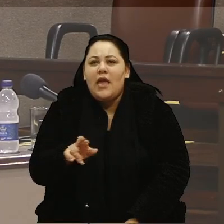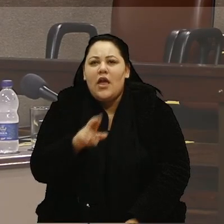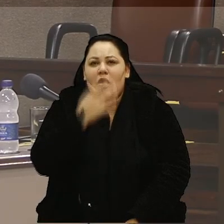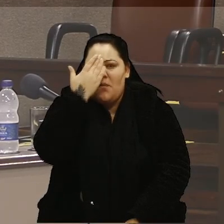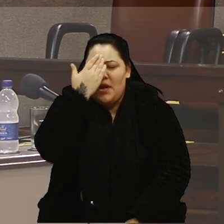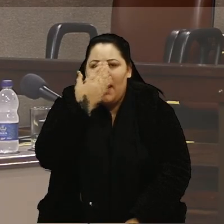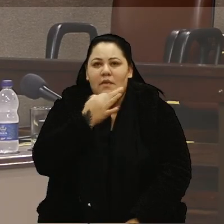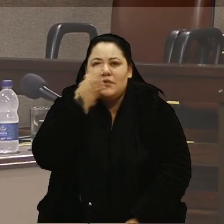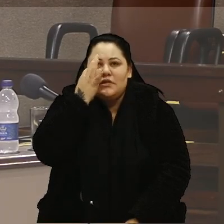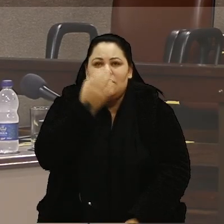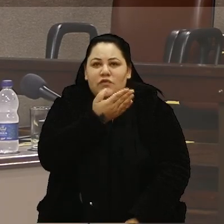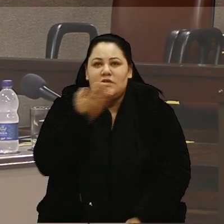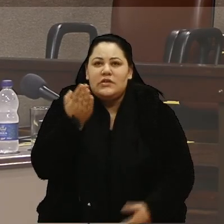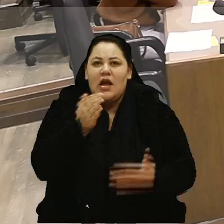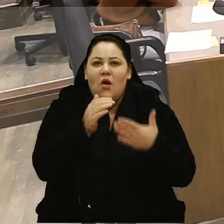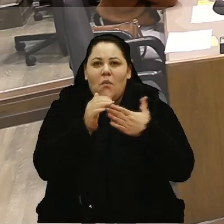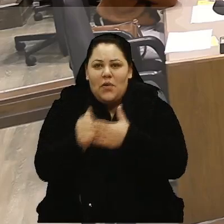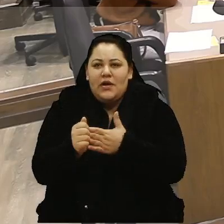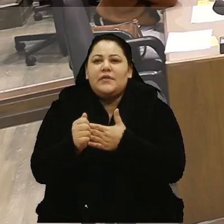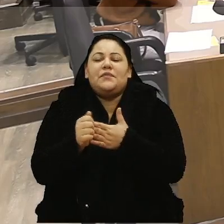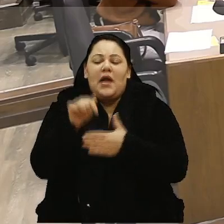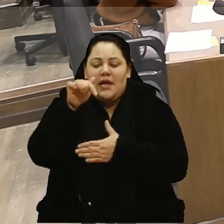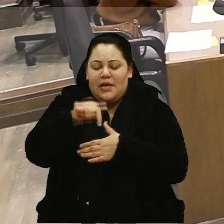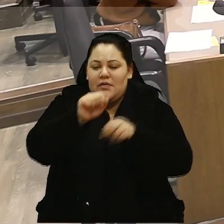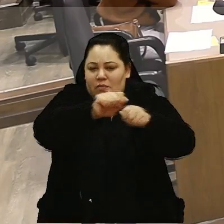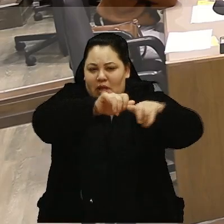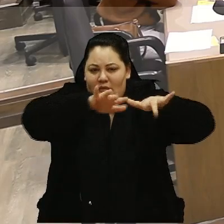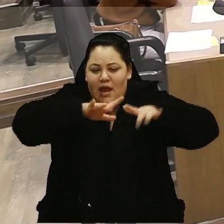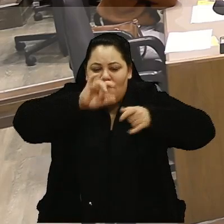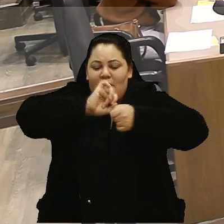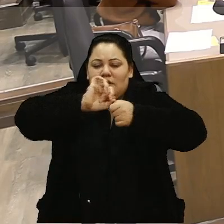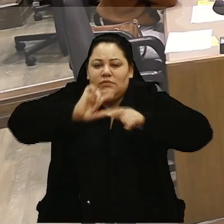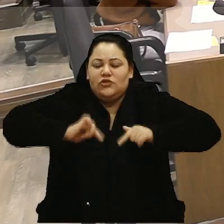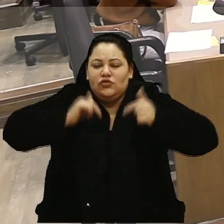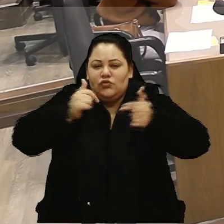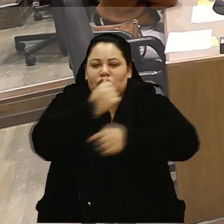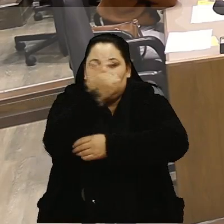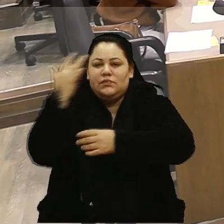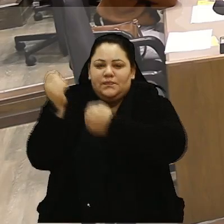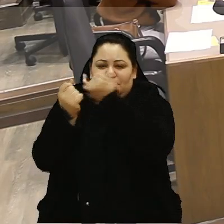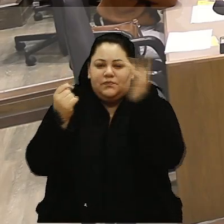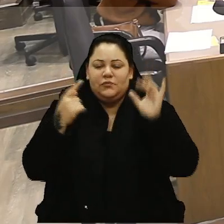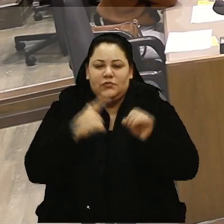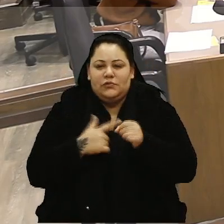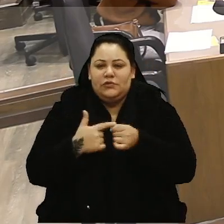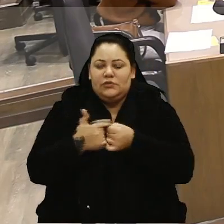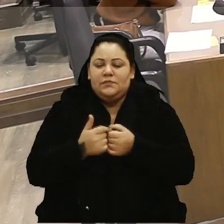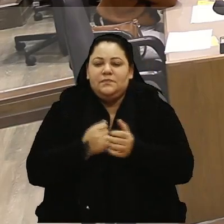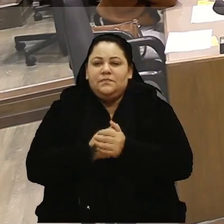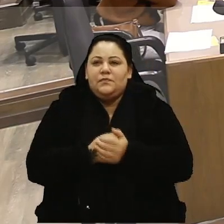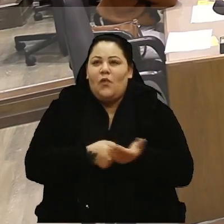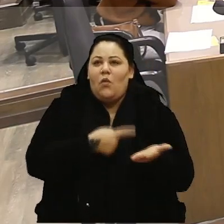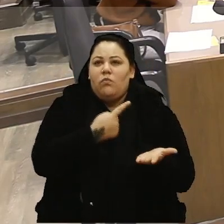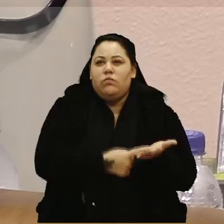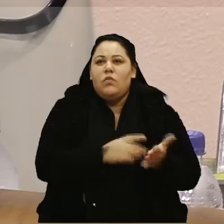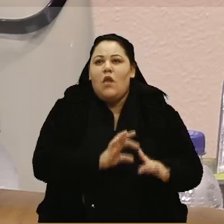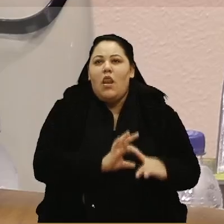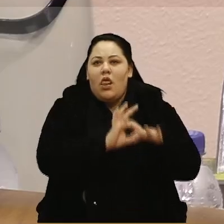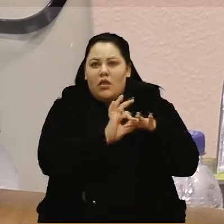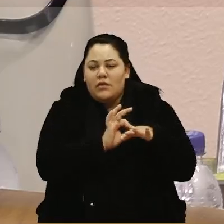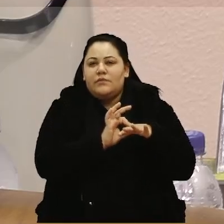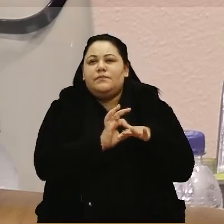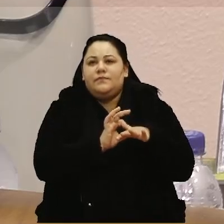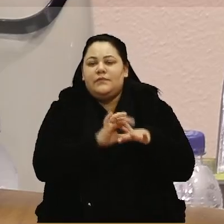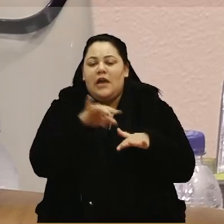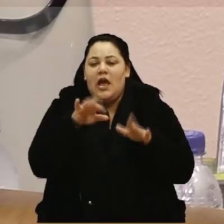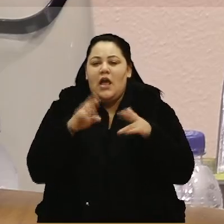essa ação tão importante para o meio ambiente, para a nossa cidade. Com a anuência dos líderes, esta